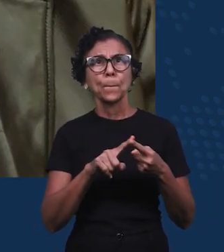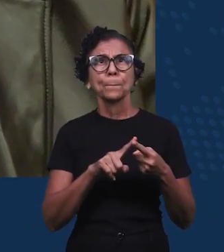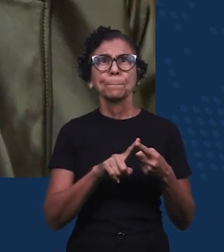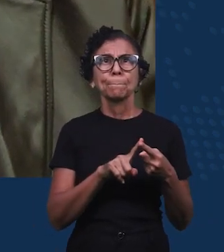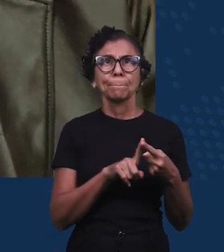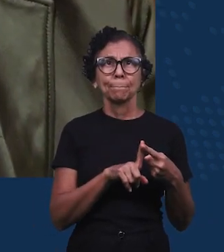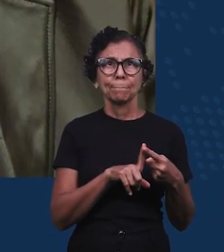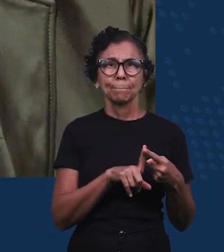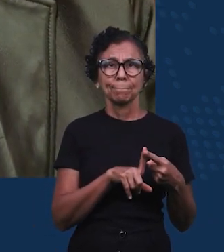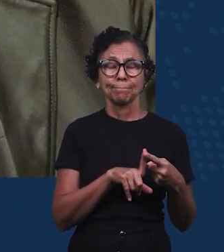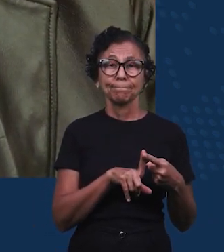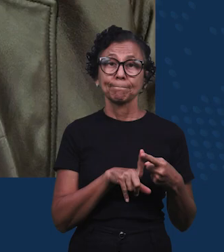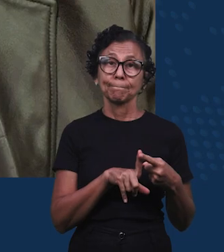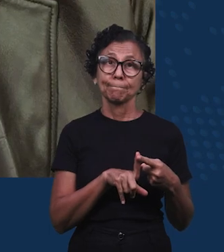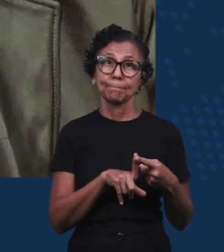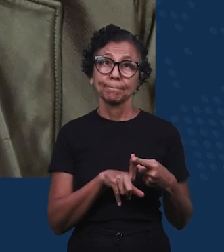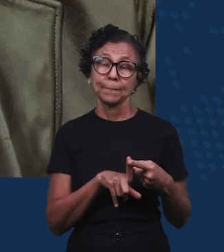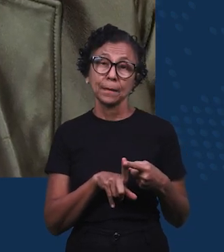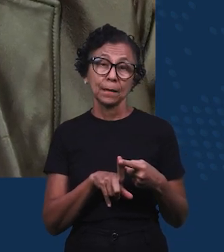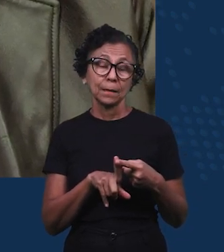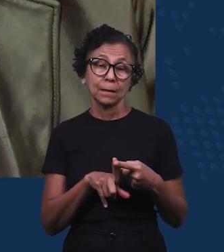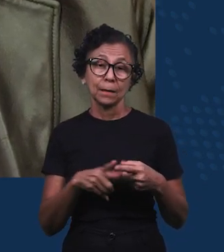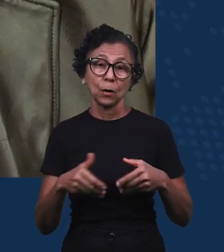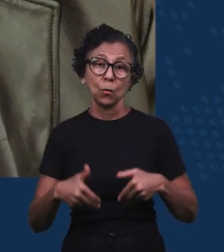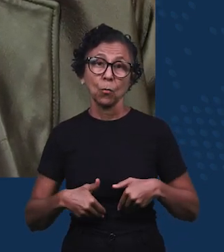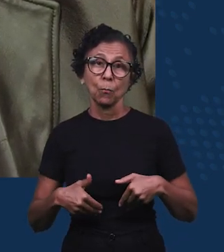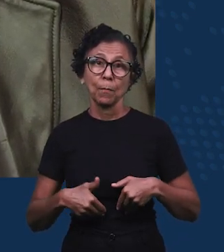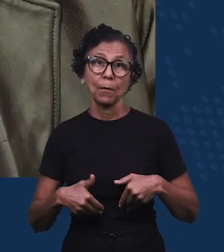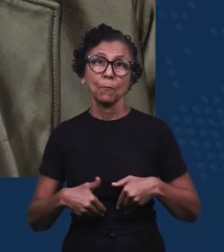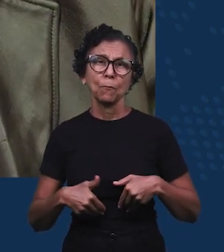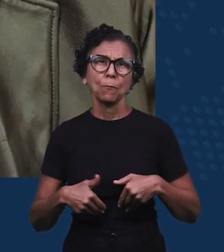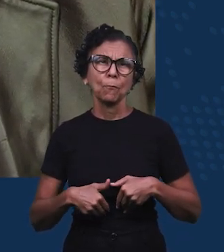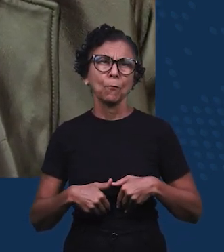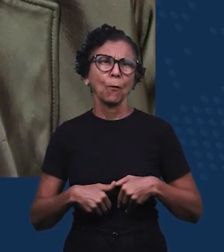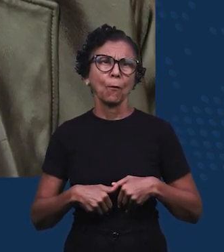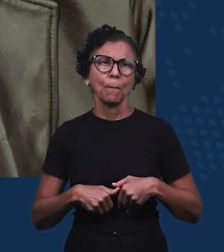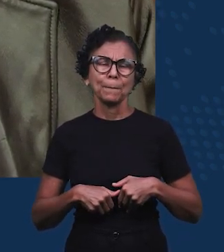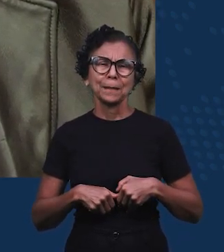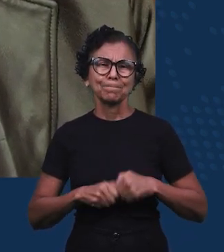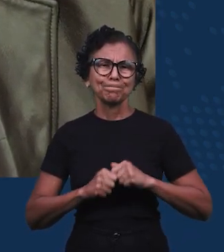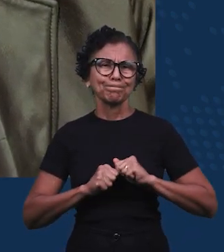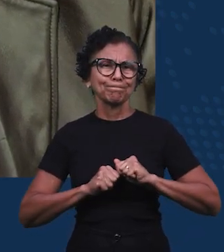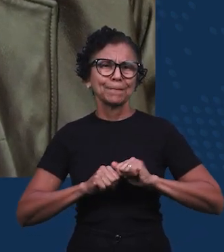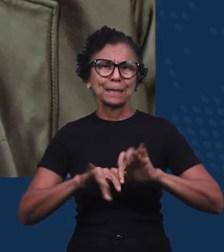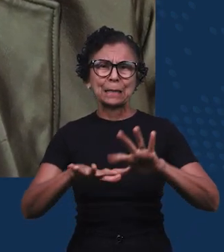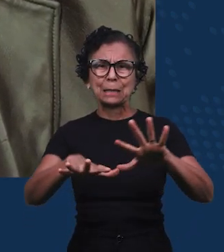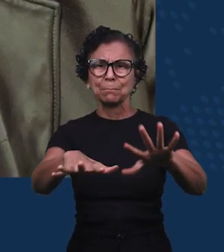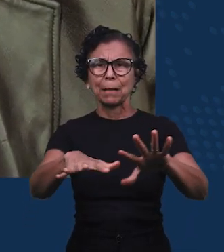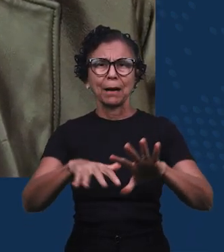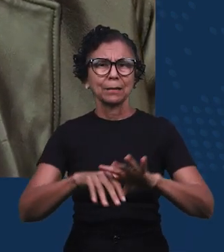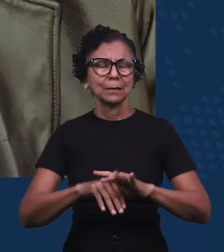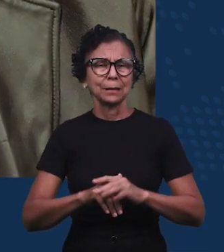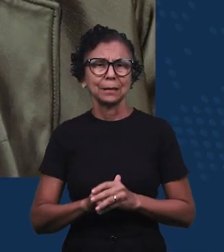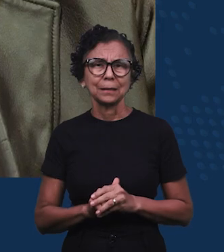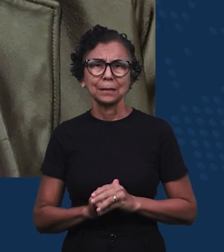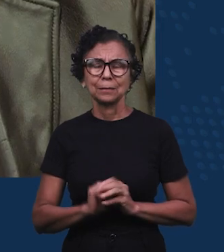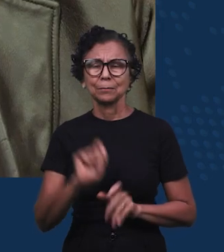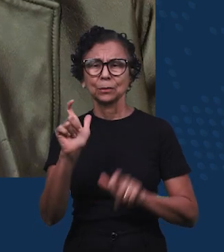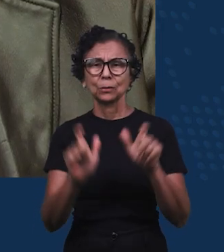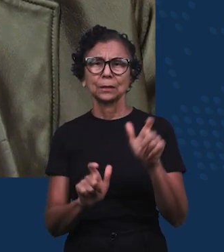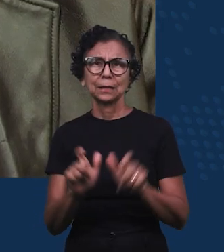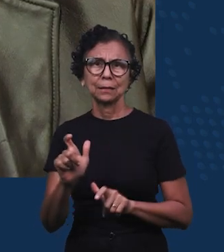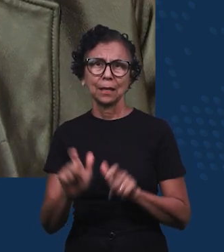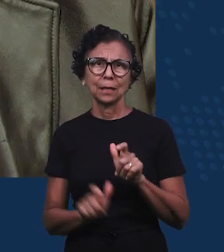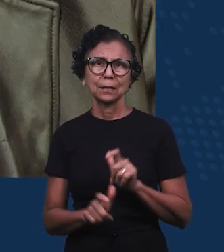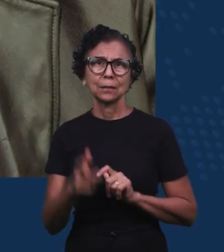endêmica e fome epidêmica. A fome epidêmica é aquela fome absoluta, como nós vimos no programa Trombetas